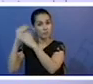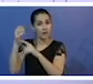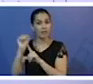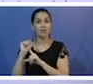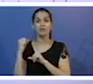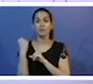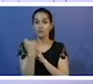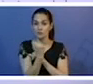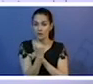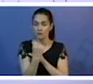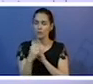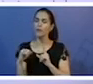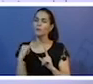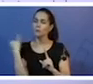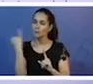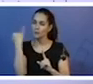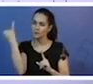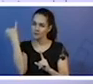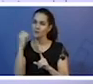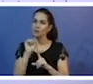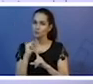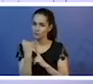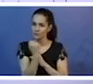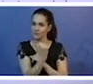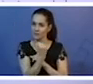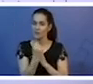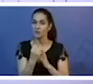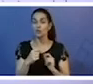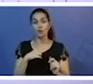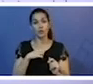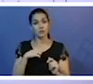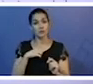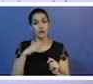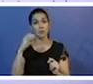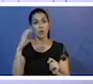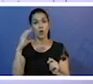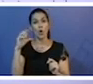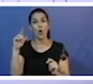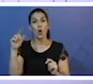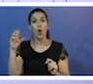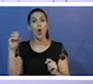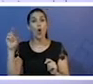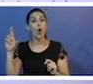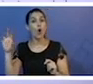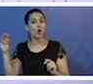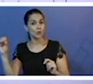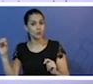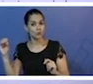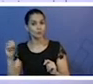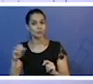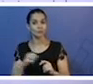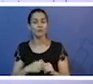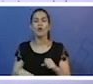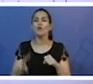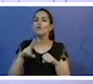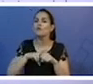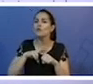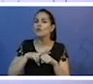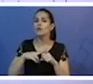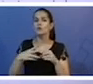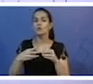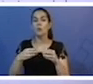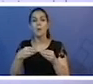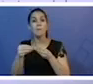sociedade, entre as quais nós temos a produção de cloro, soda cáustica, vidro,